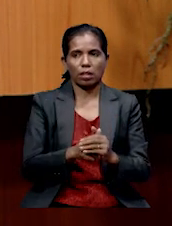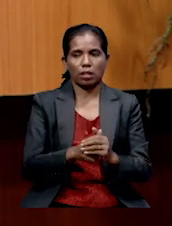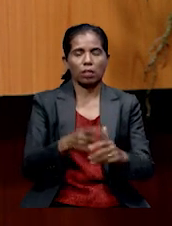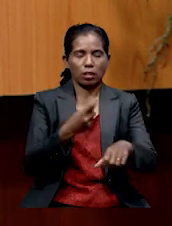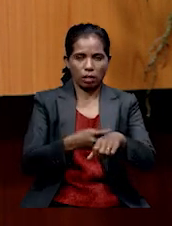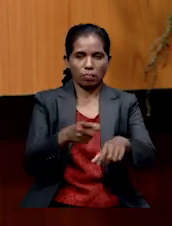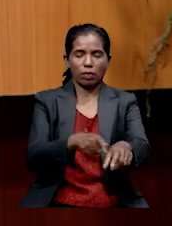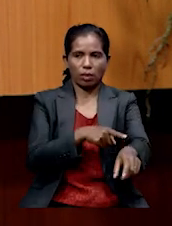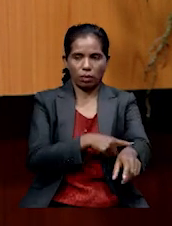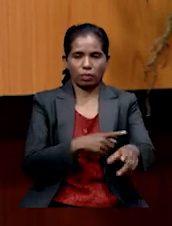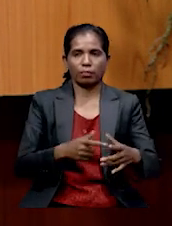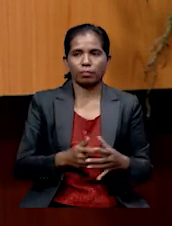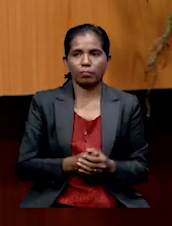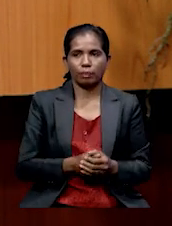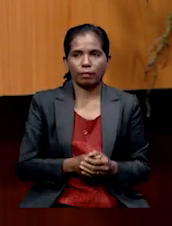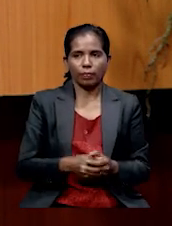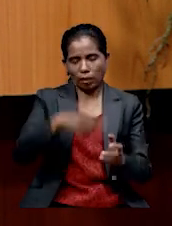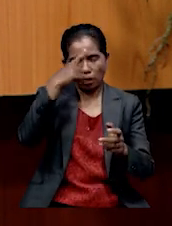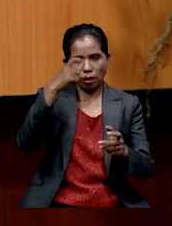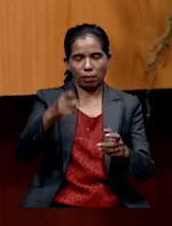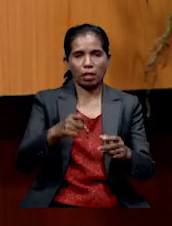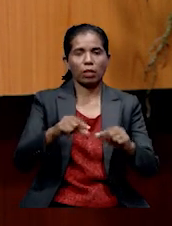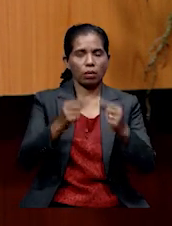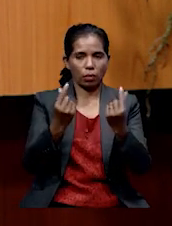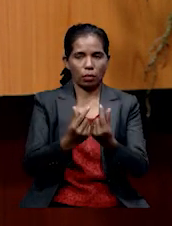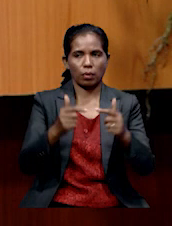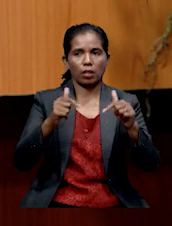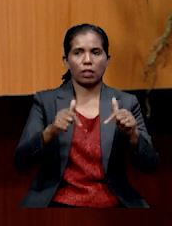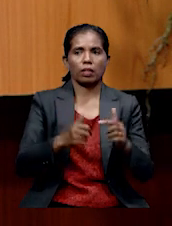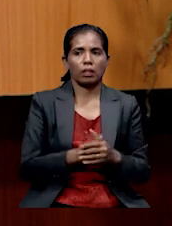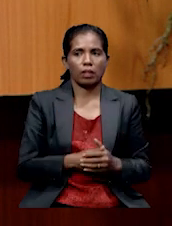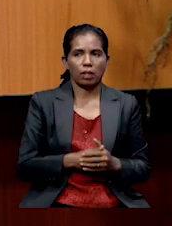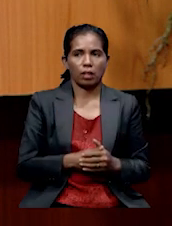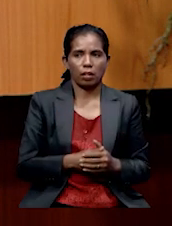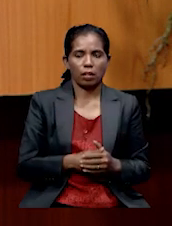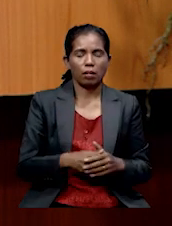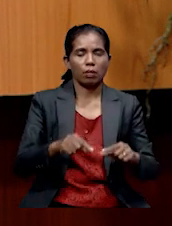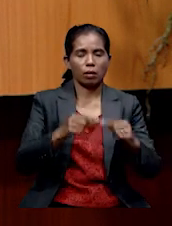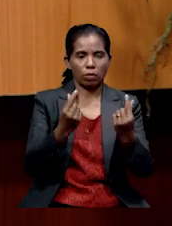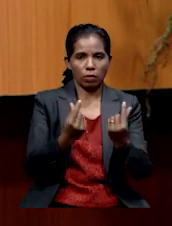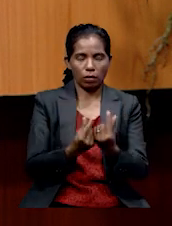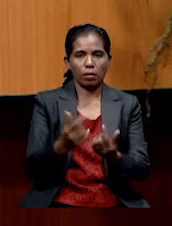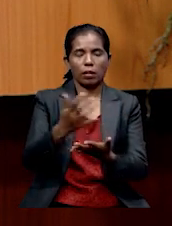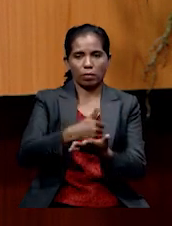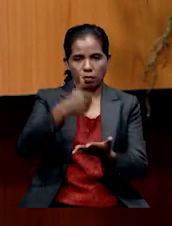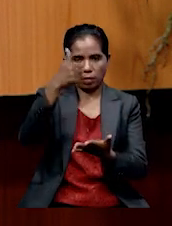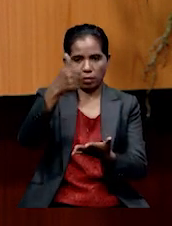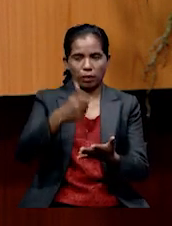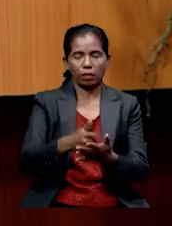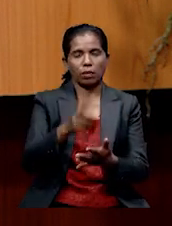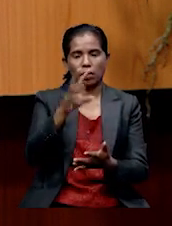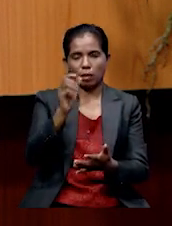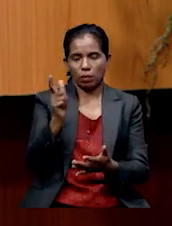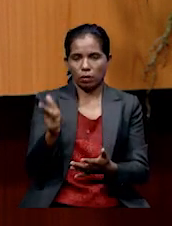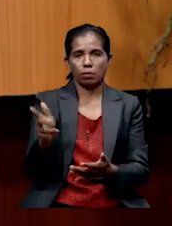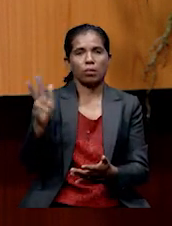naro. Tá ainda nem maka pacote ida nene pacote ba alternativa ba Victoria